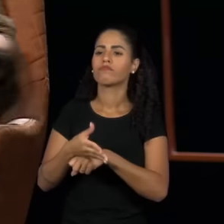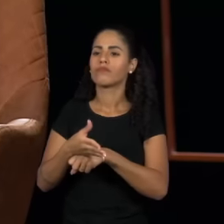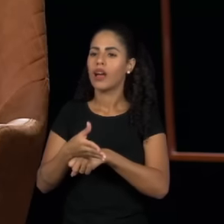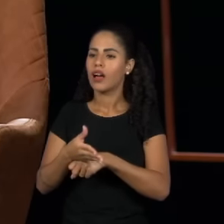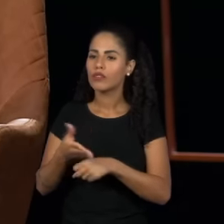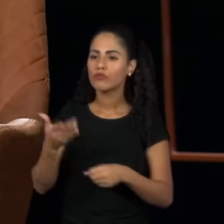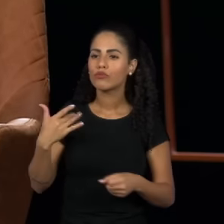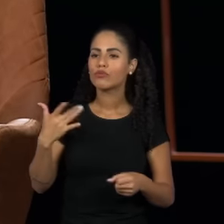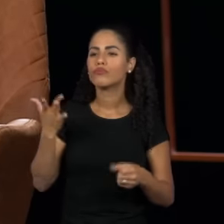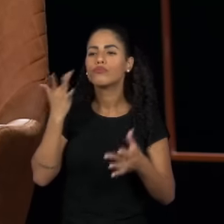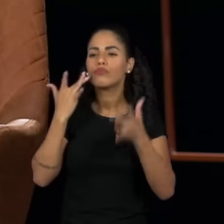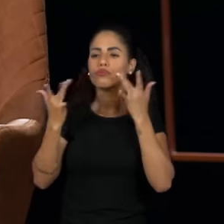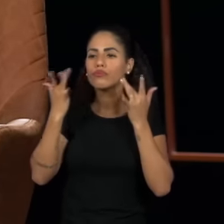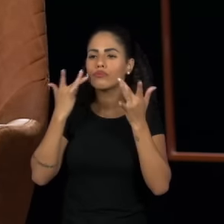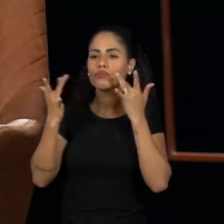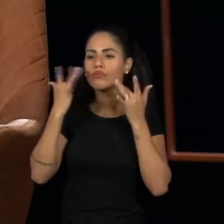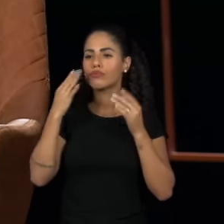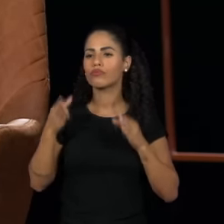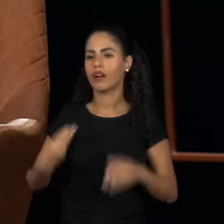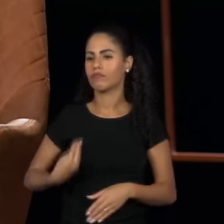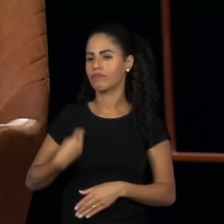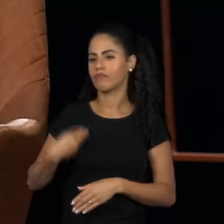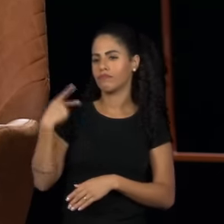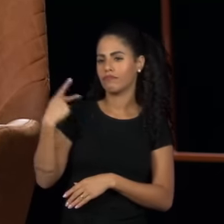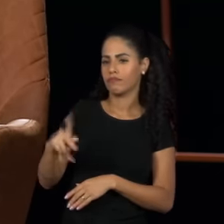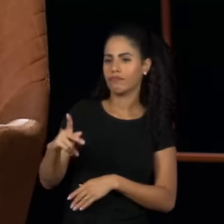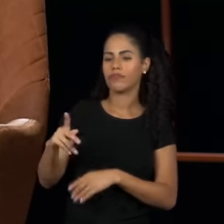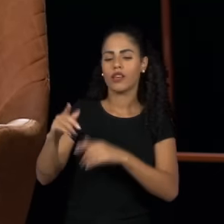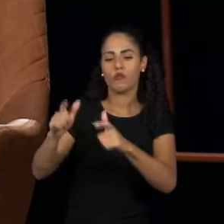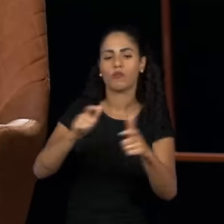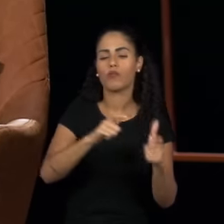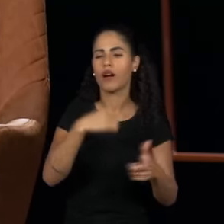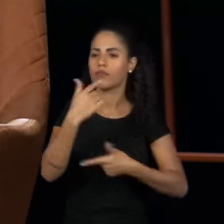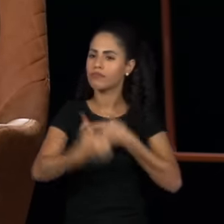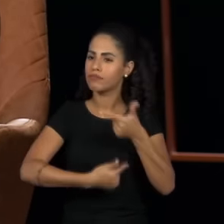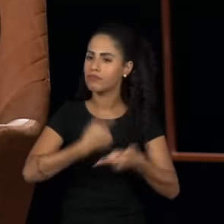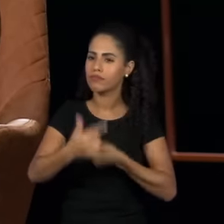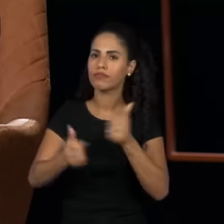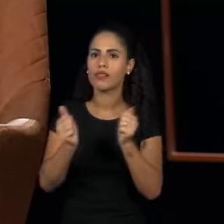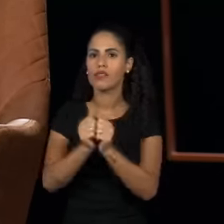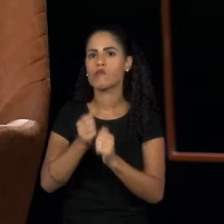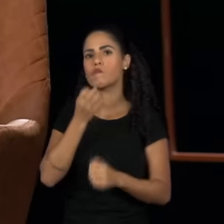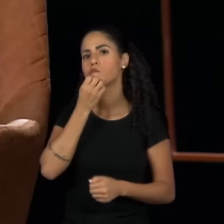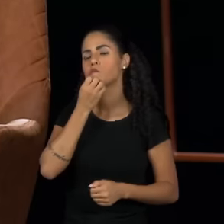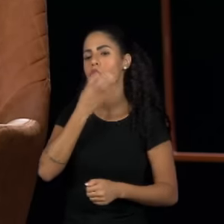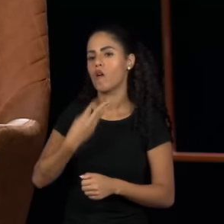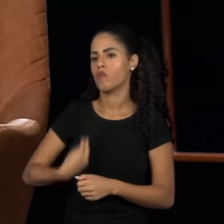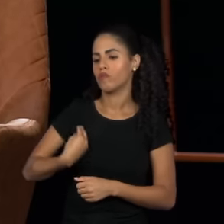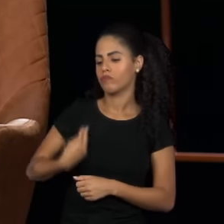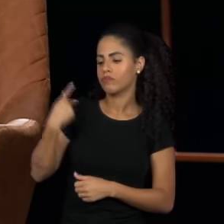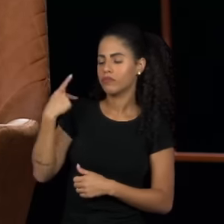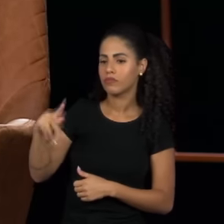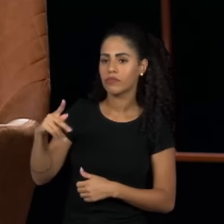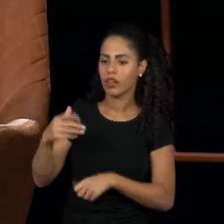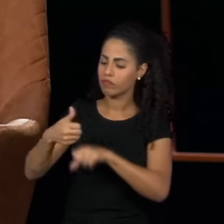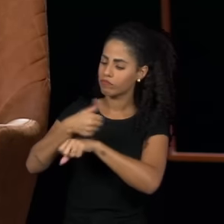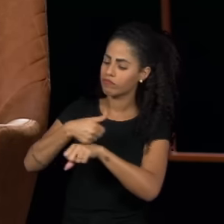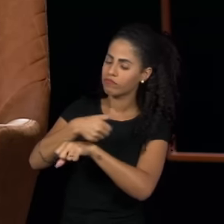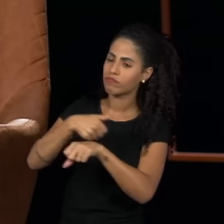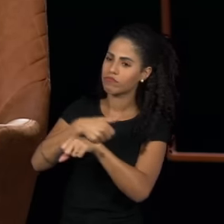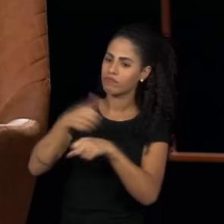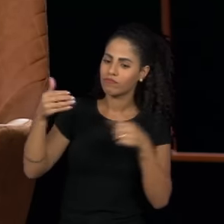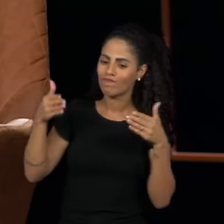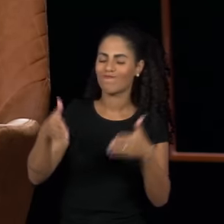viveu o teatro. O teatro era a vida dela, não podia ter outro lugar. A profissão era a vida dela, tudo era a profissão. Então,